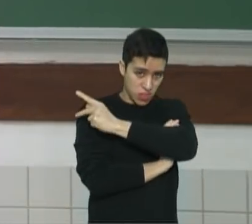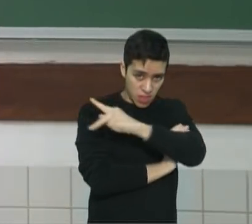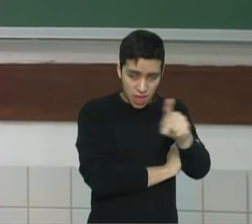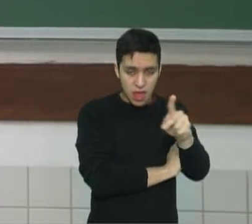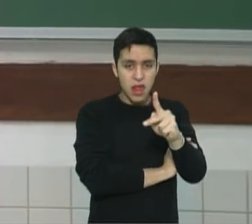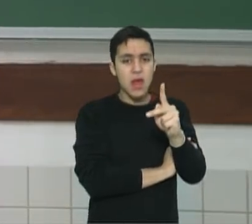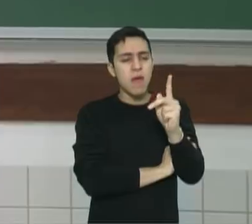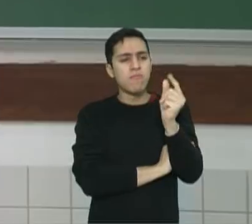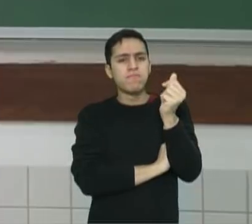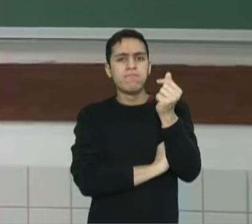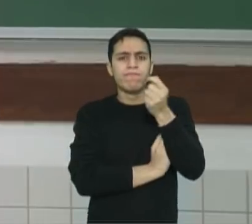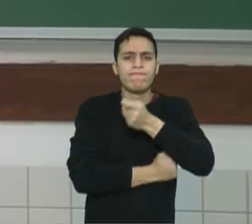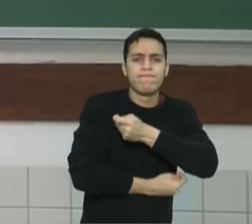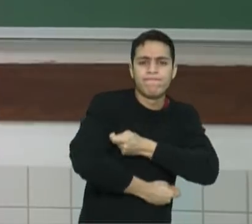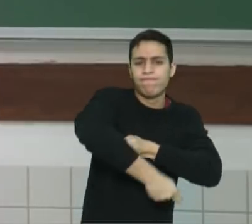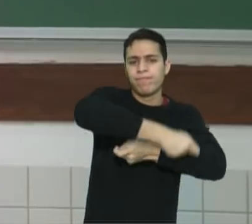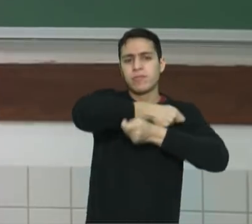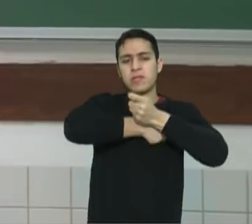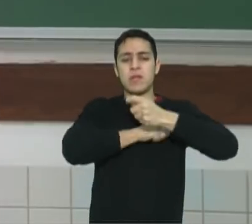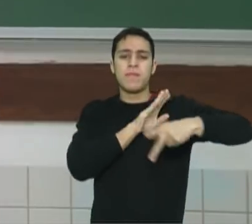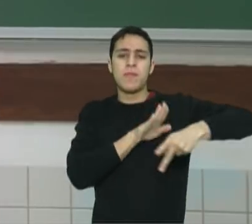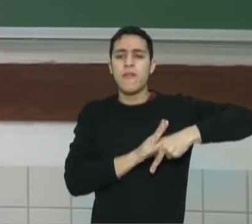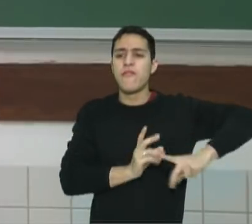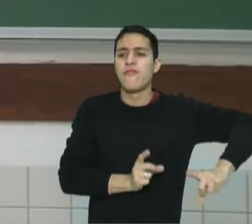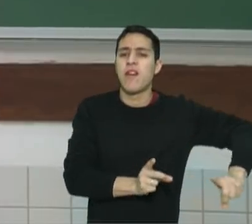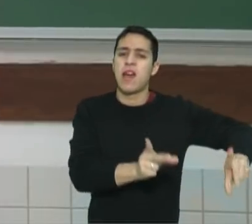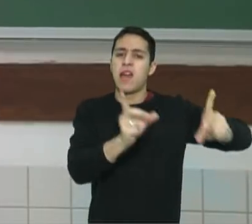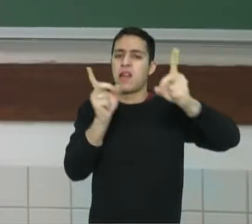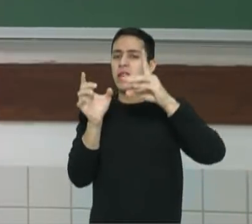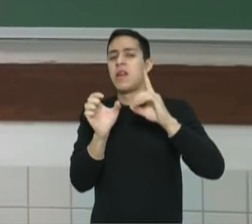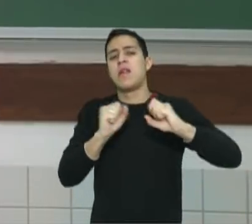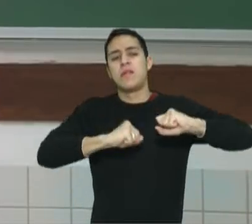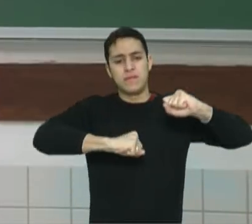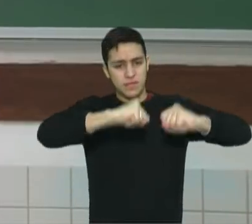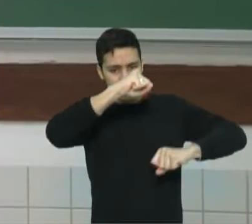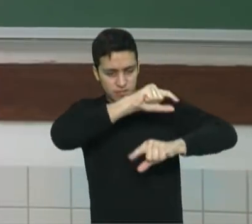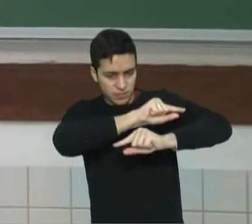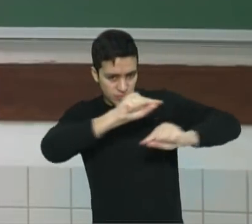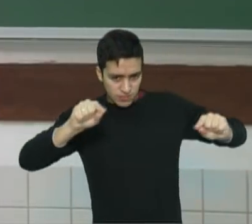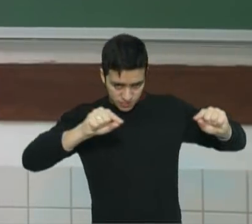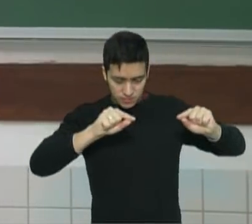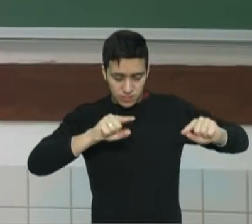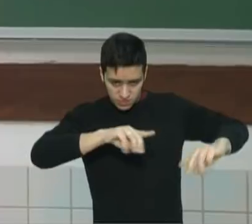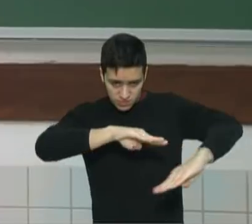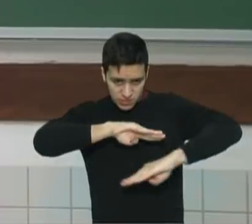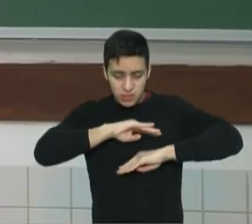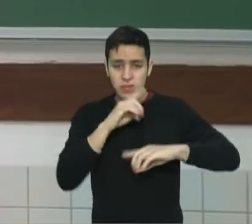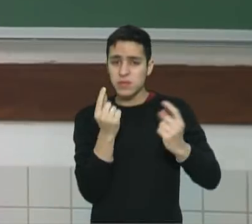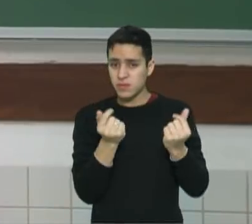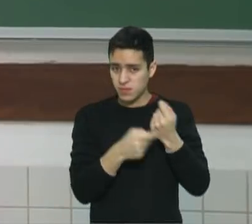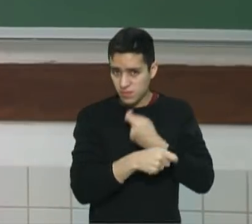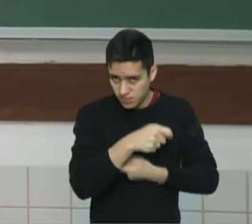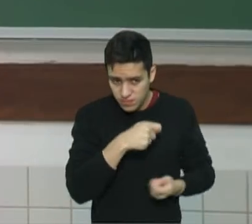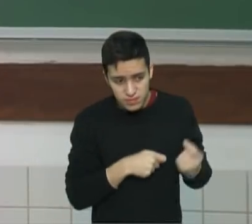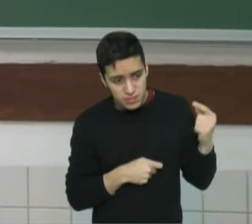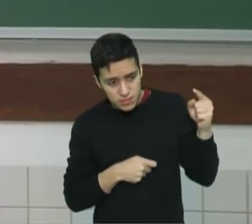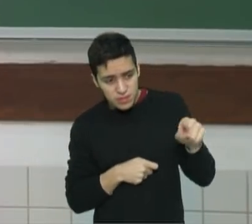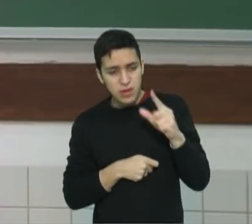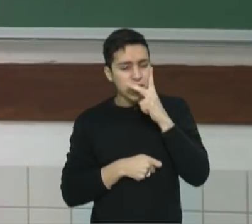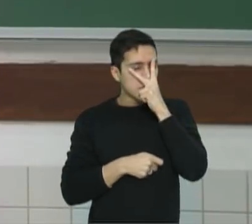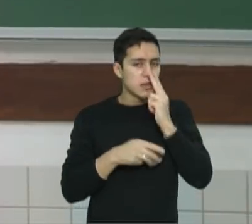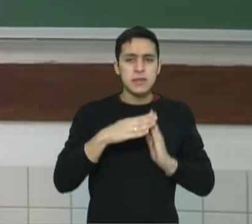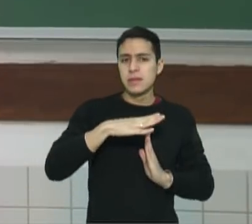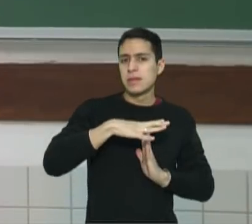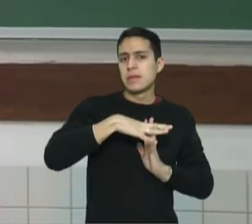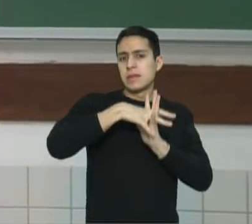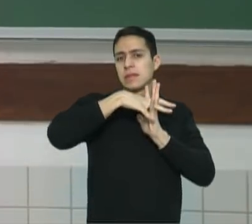minha economia, o meu comércio, a minha indústria, a minha situação econômica, ela extravasa